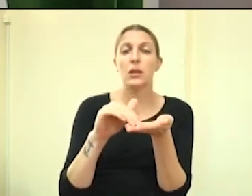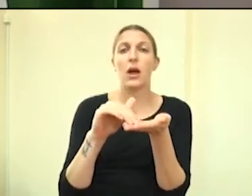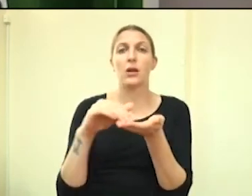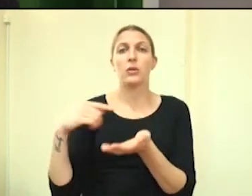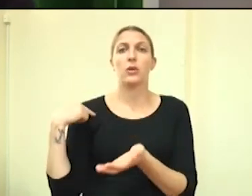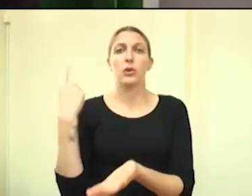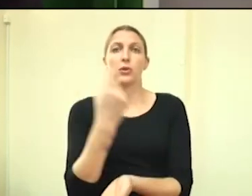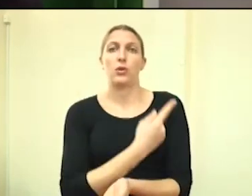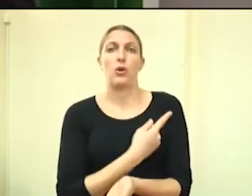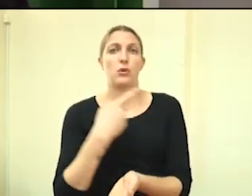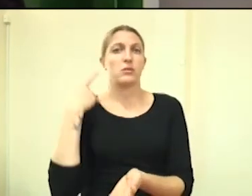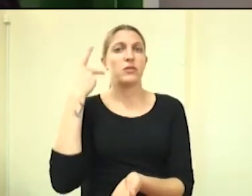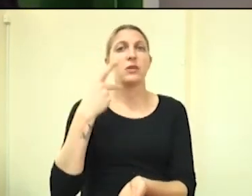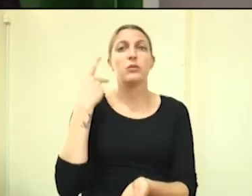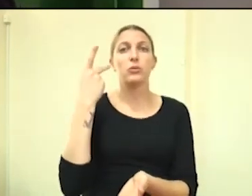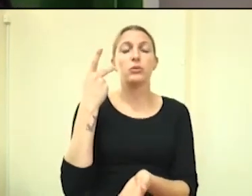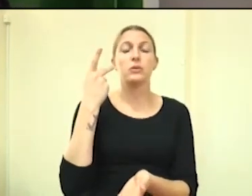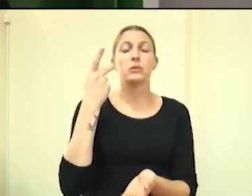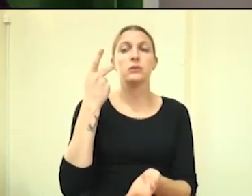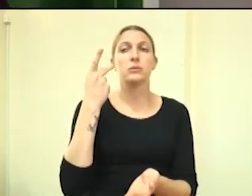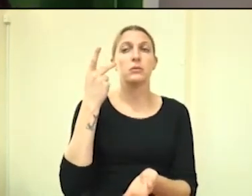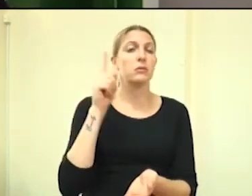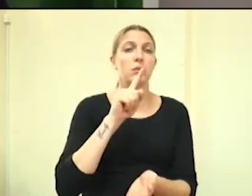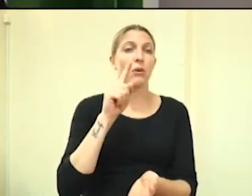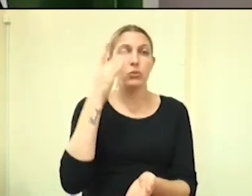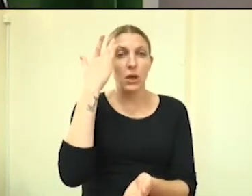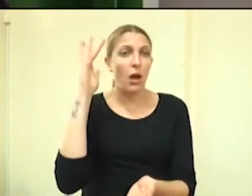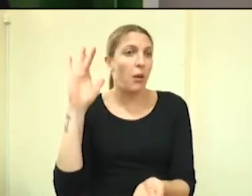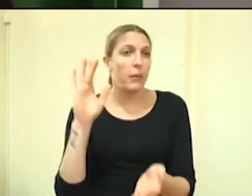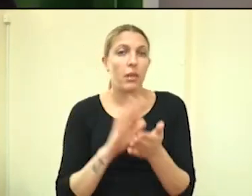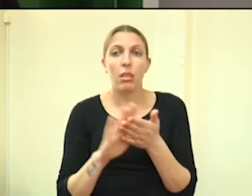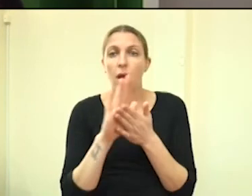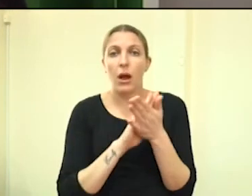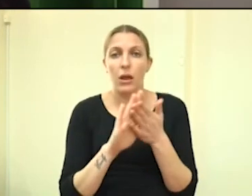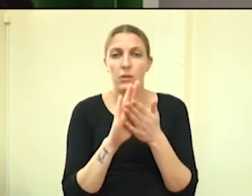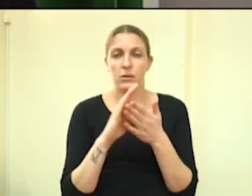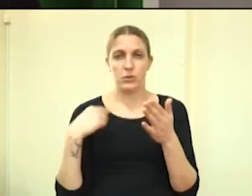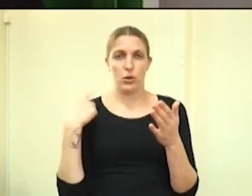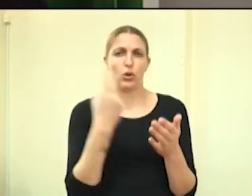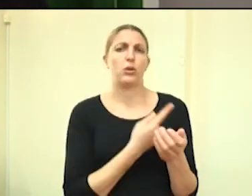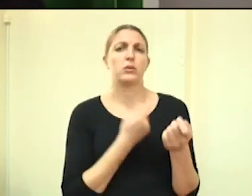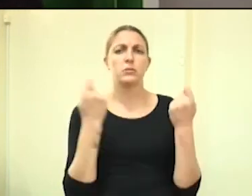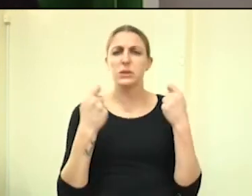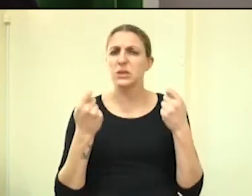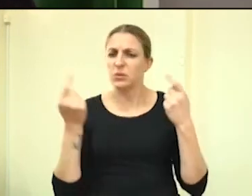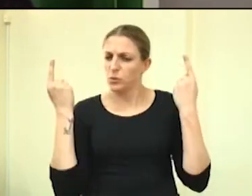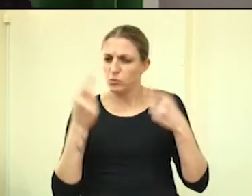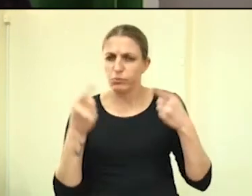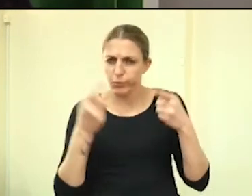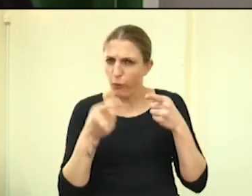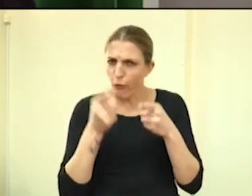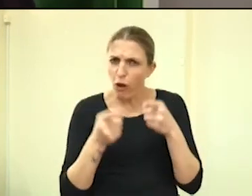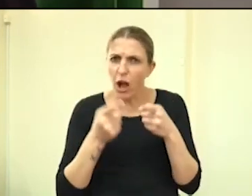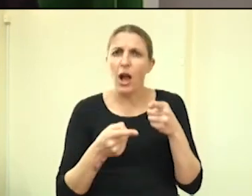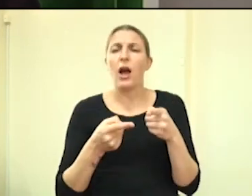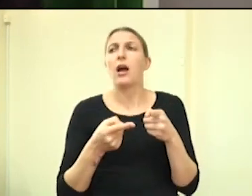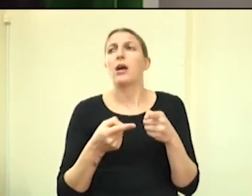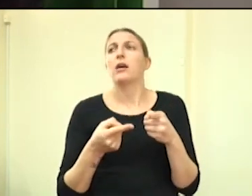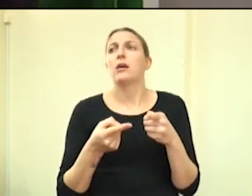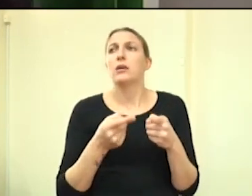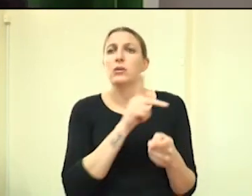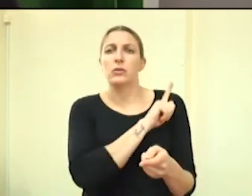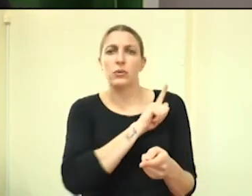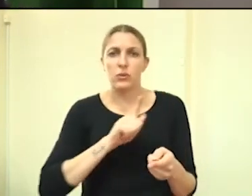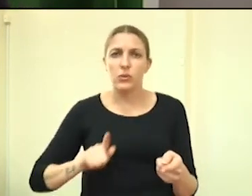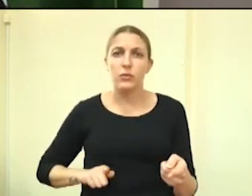pelos meios sociais. Então, nós temos que dizer que estamos aqui e provocar o governo. Com relação aos funcionários, se nós esperar vir de lá alguma coisa